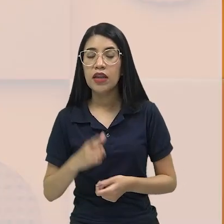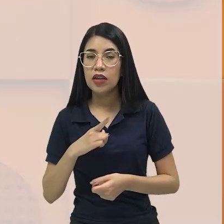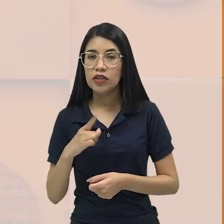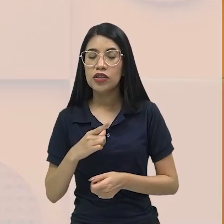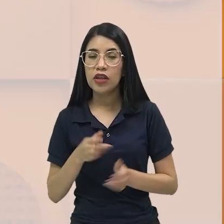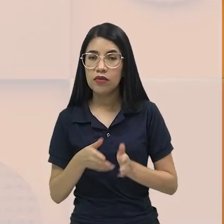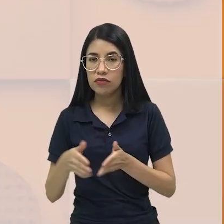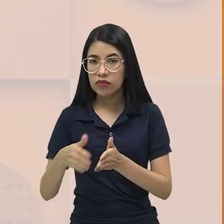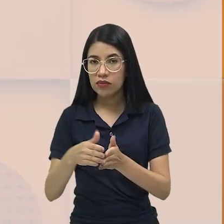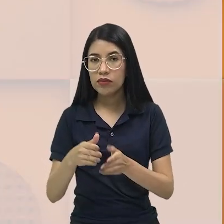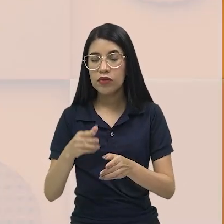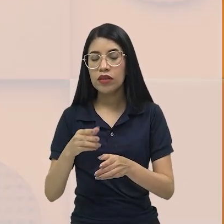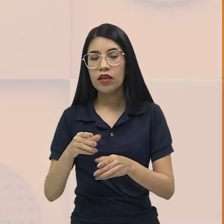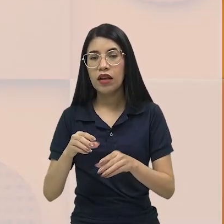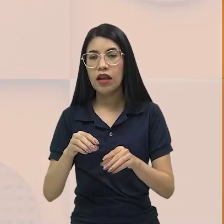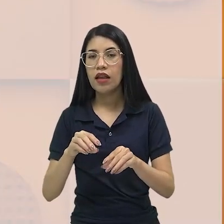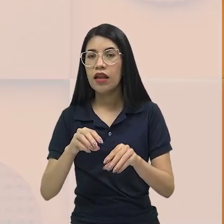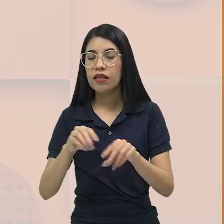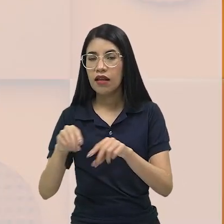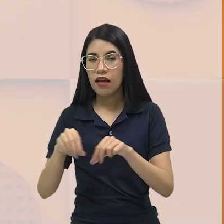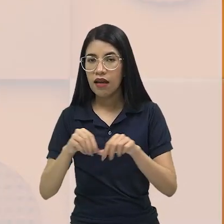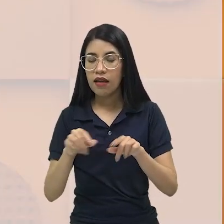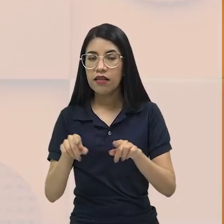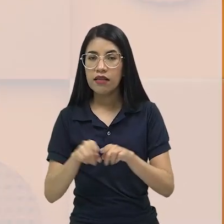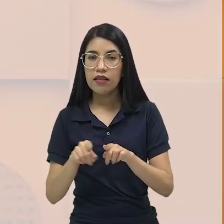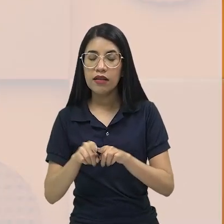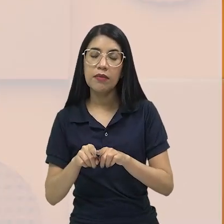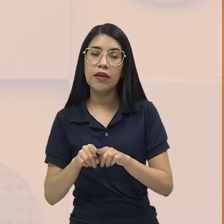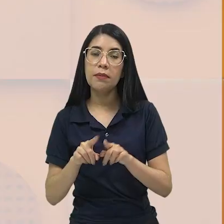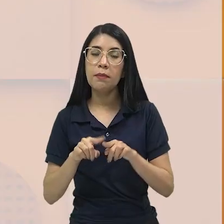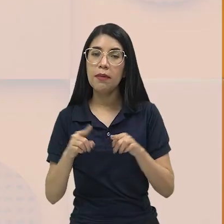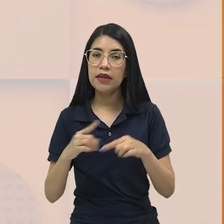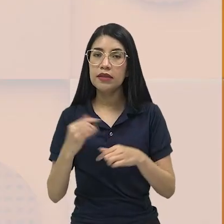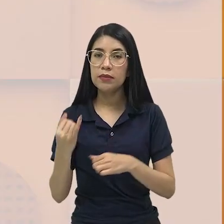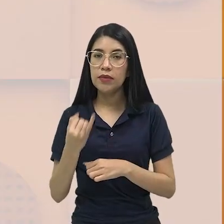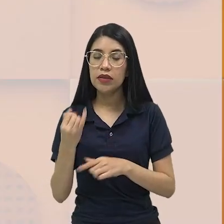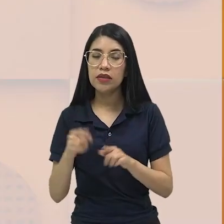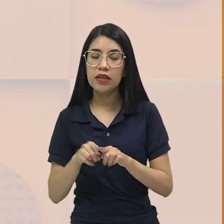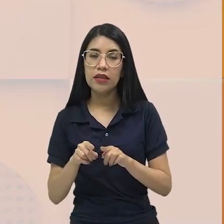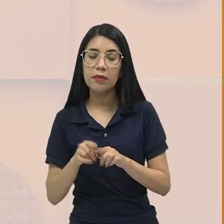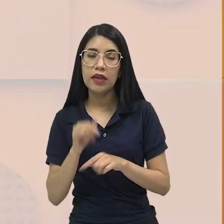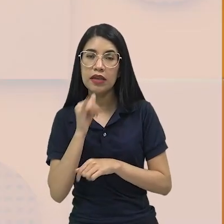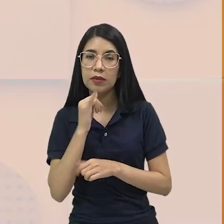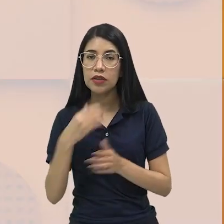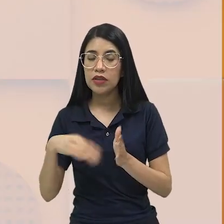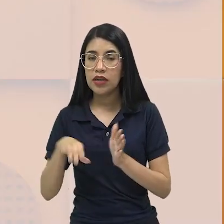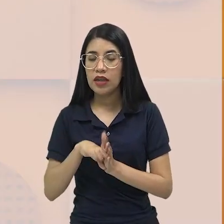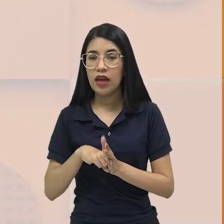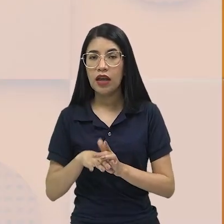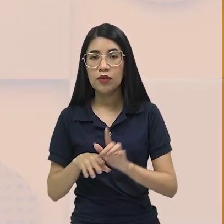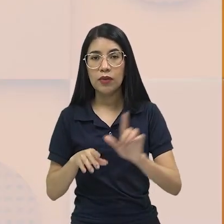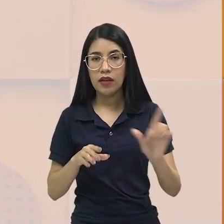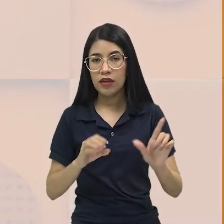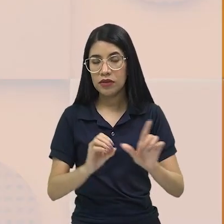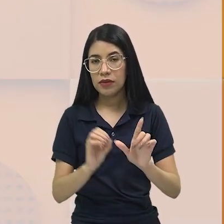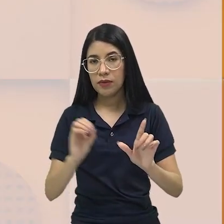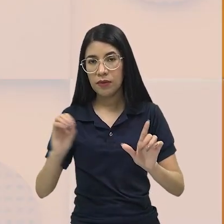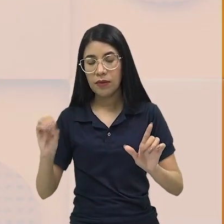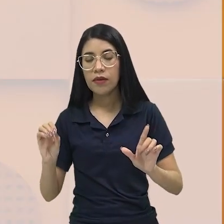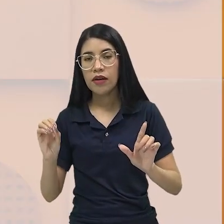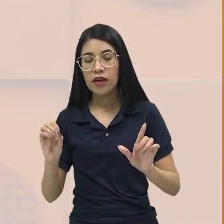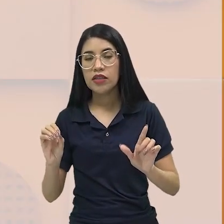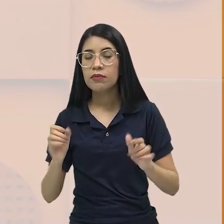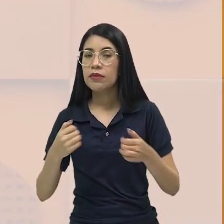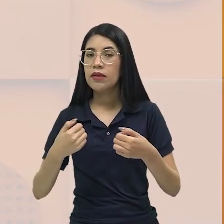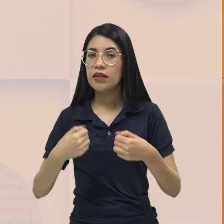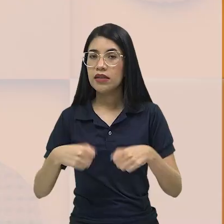terrestres, comercialmente falando, maritimamente falando, para você chegar da costa leste à costa oeste, Estados Unidos,